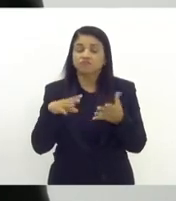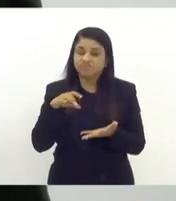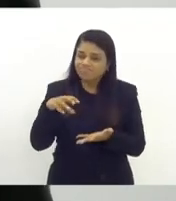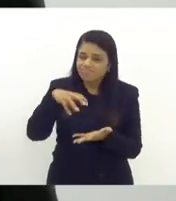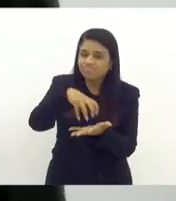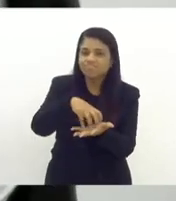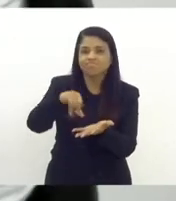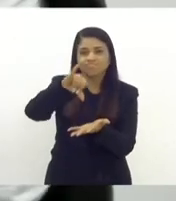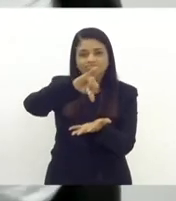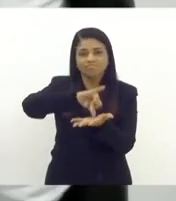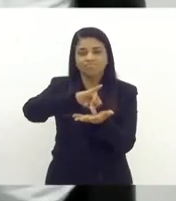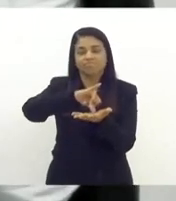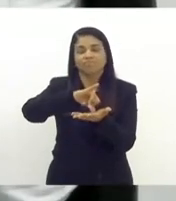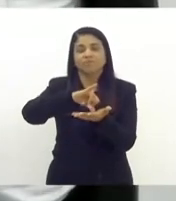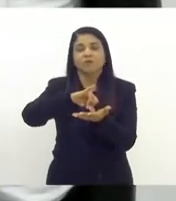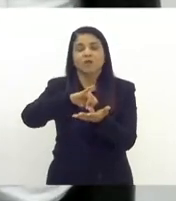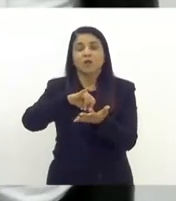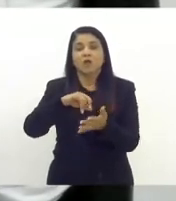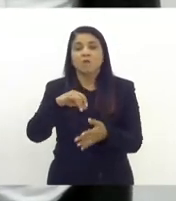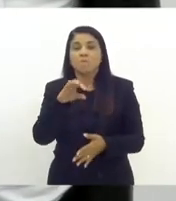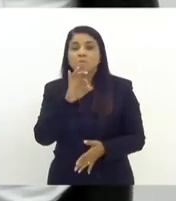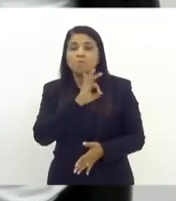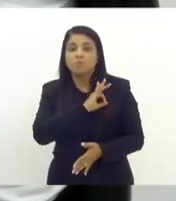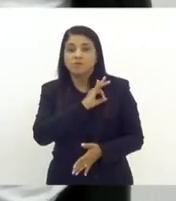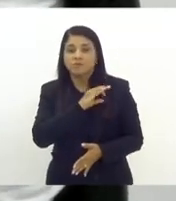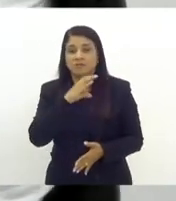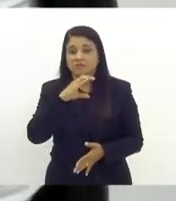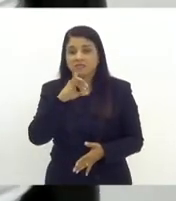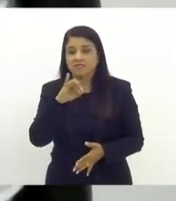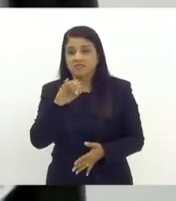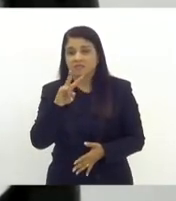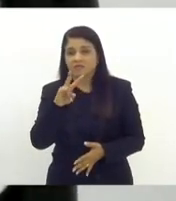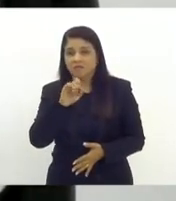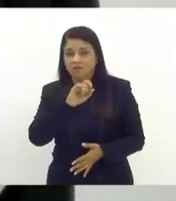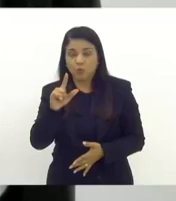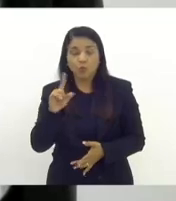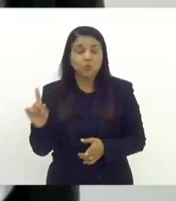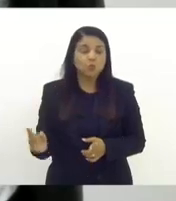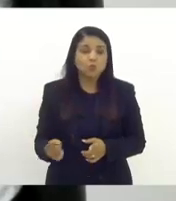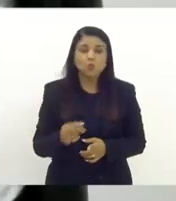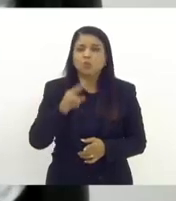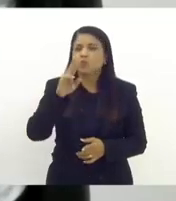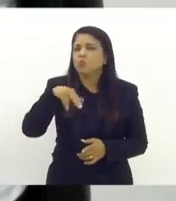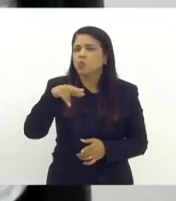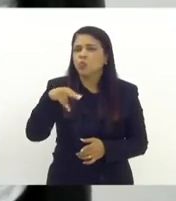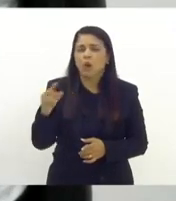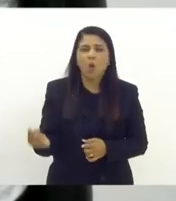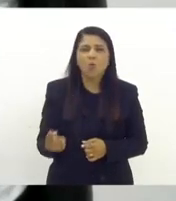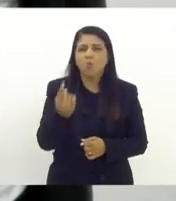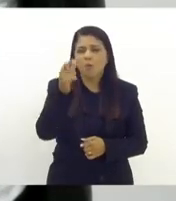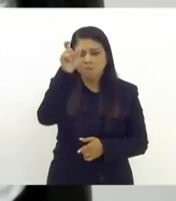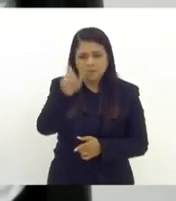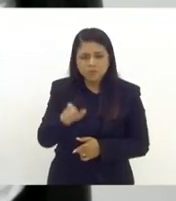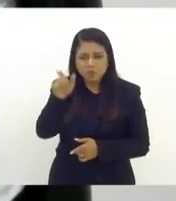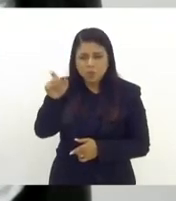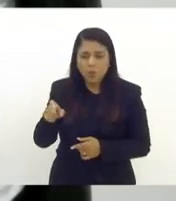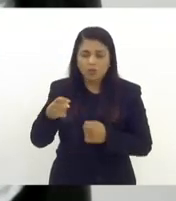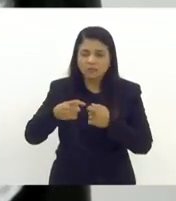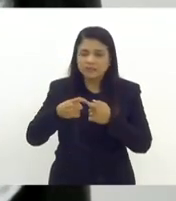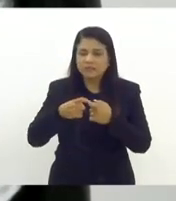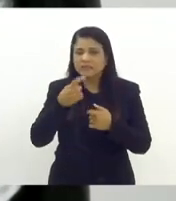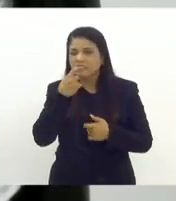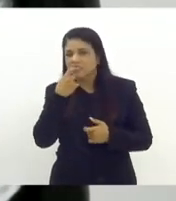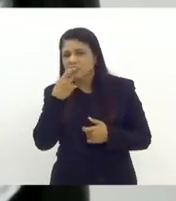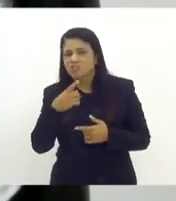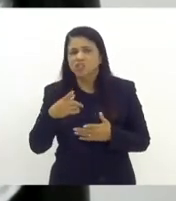tem que centralizar tudo em um lugar só né porque você nunca vai ter uma pessoa que é ao longo do ano dentista gari